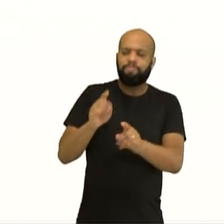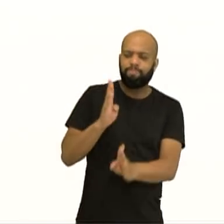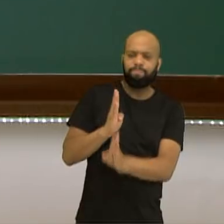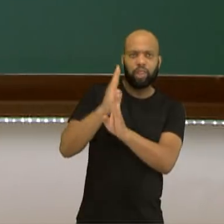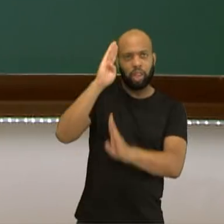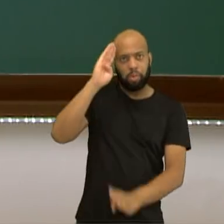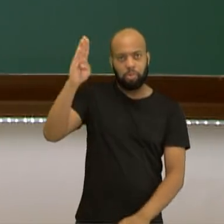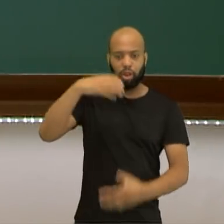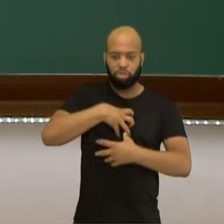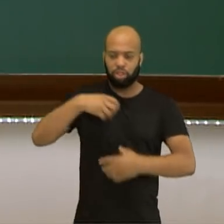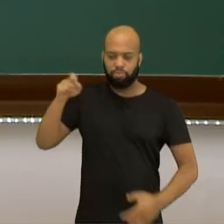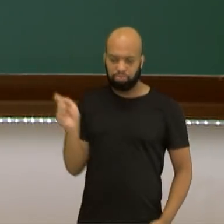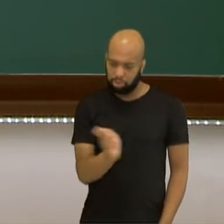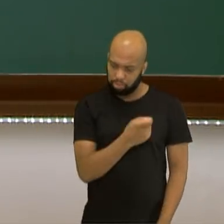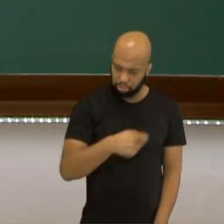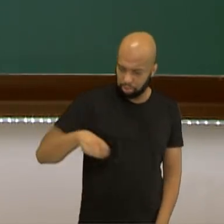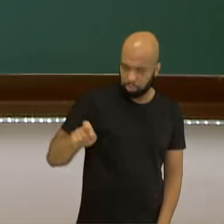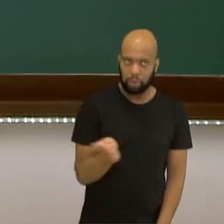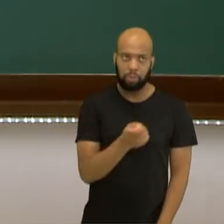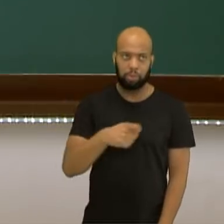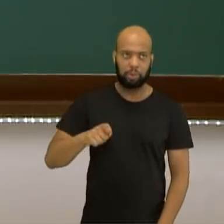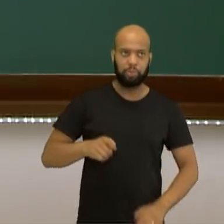e batidas.